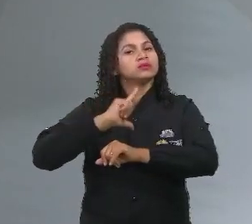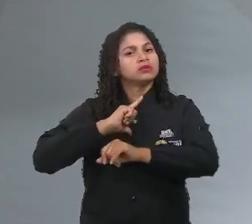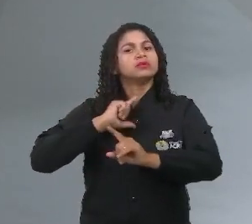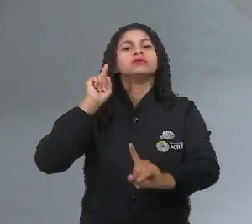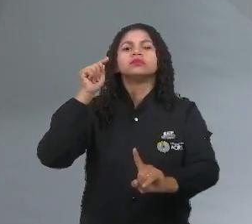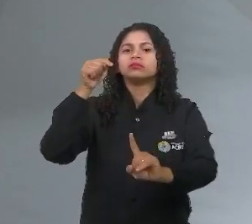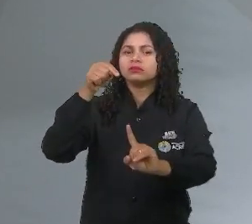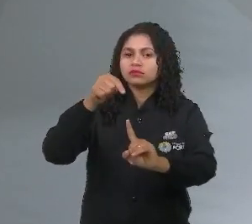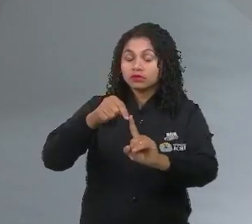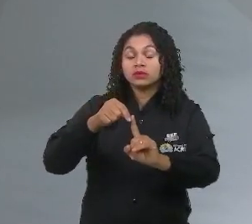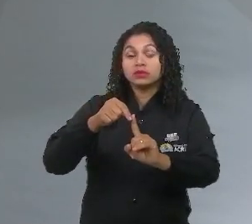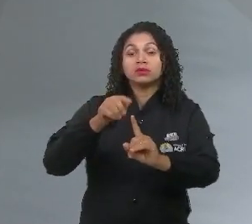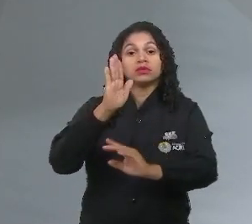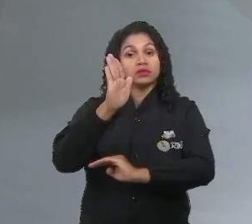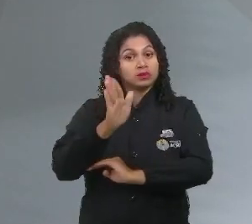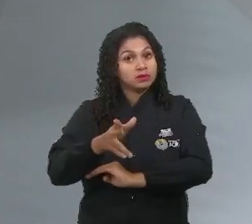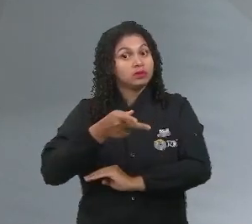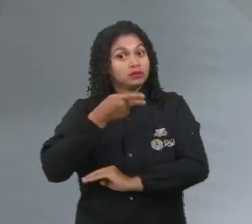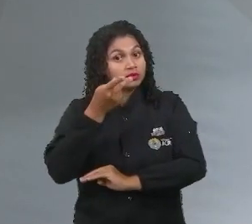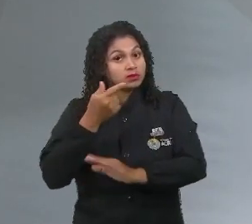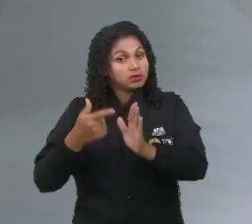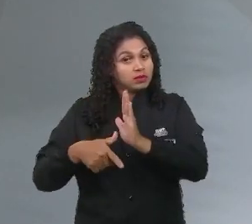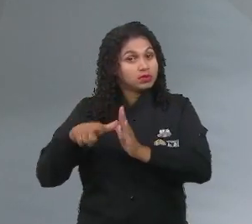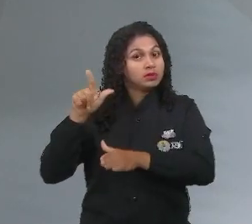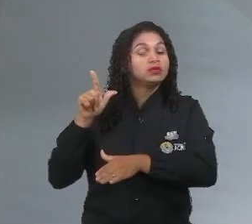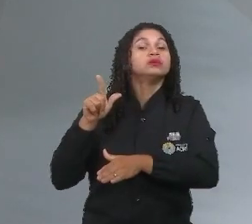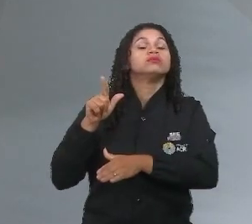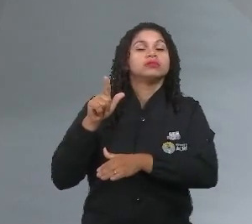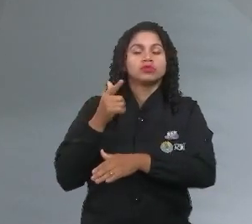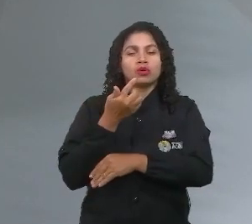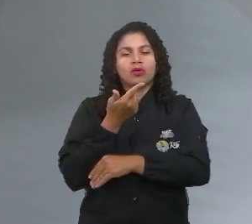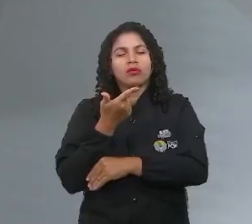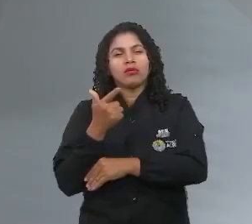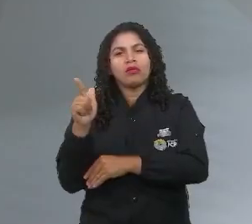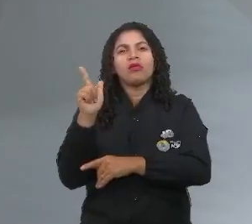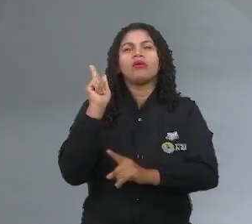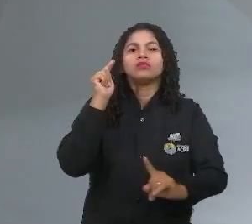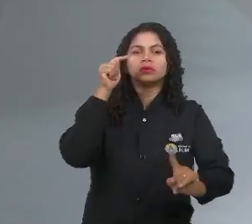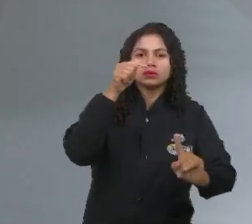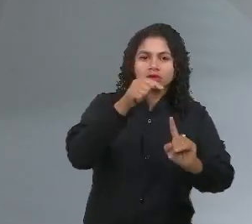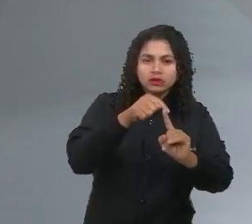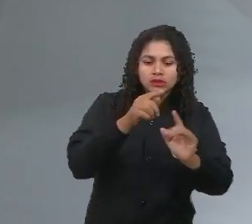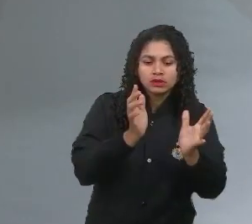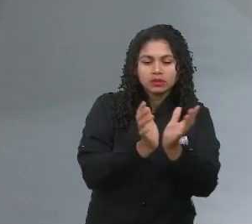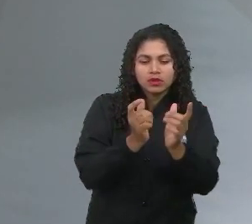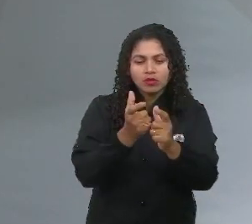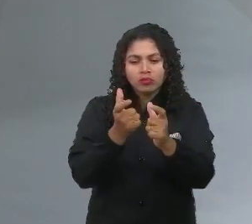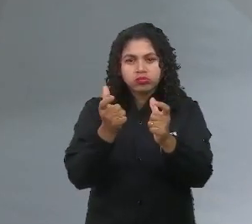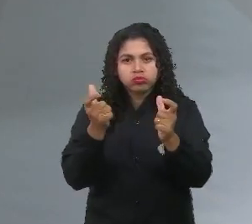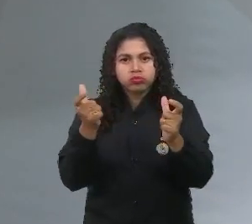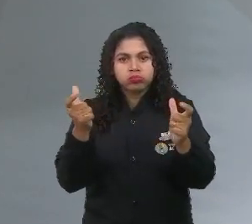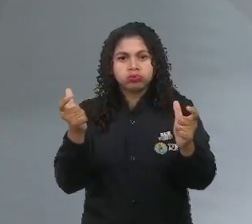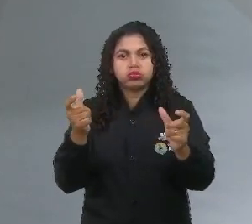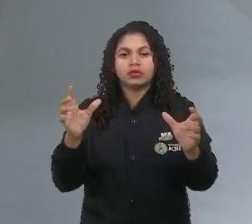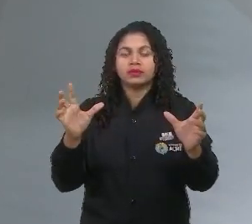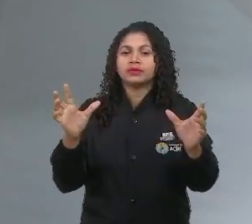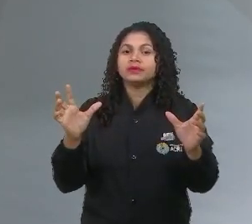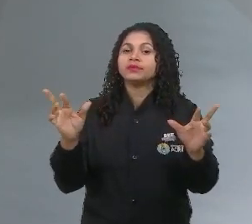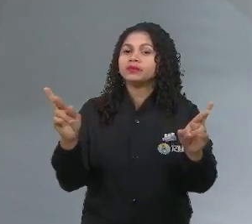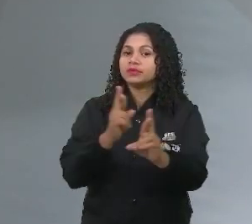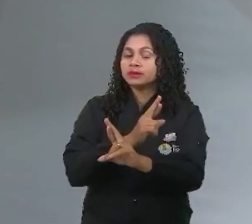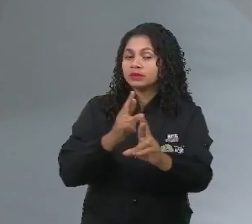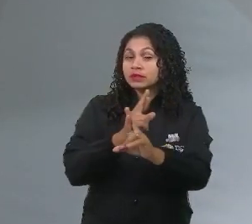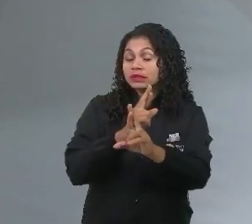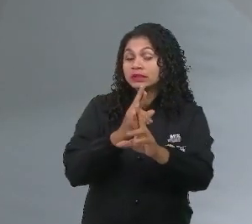mencionei anteriormente, outras demandas sociais, muito mais vinculadas à dinâmica das